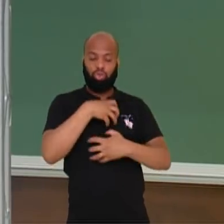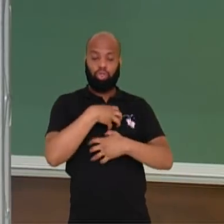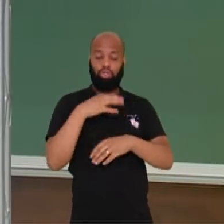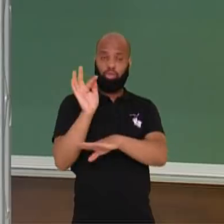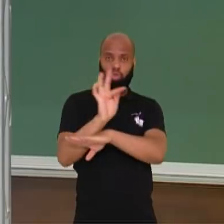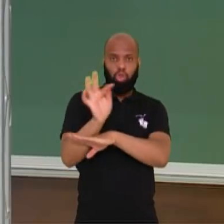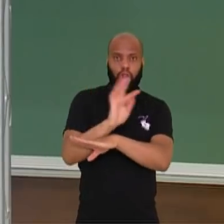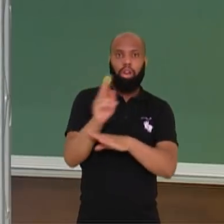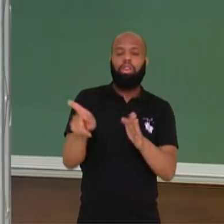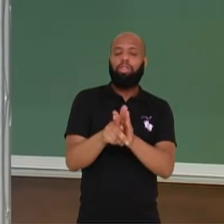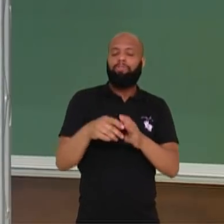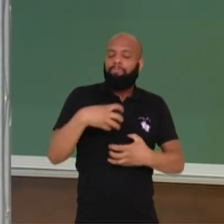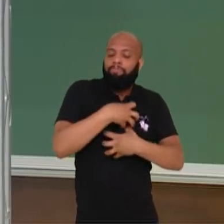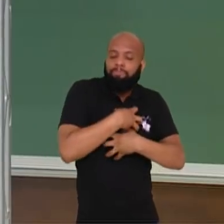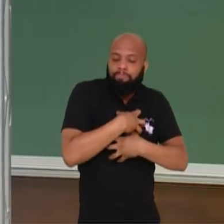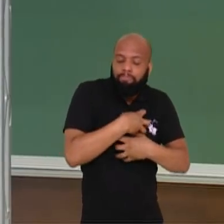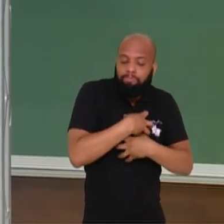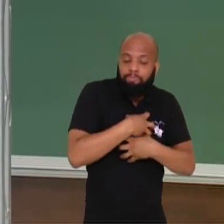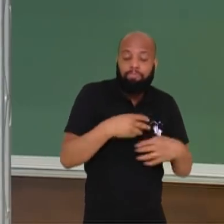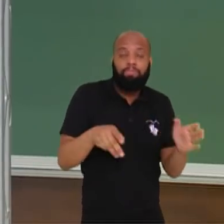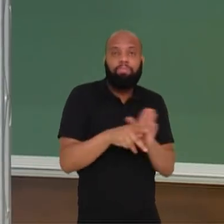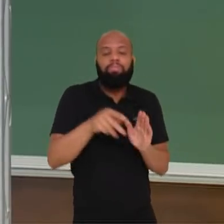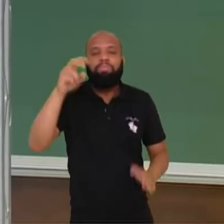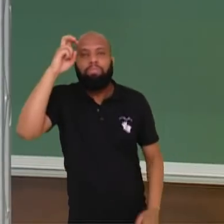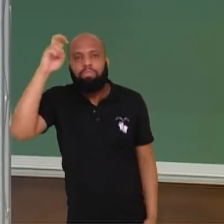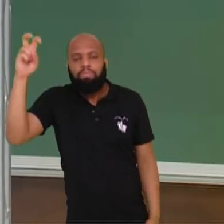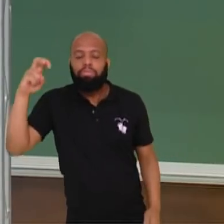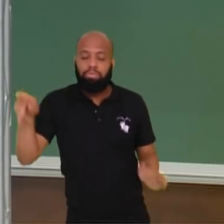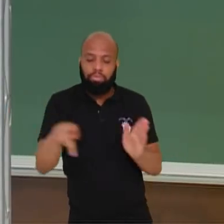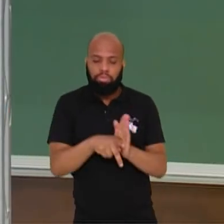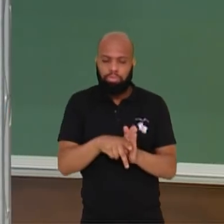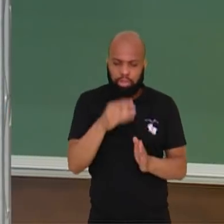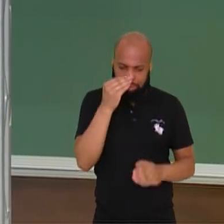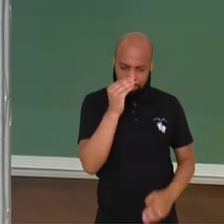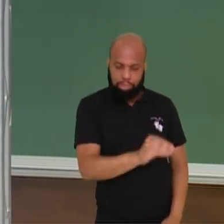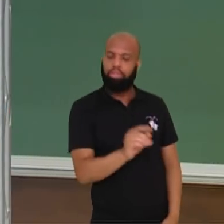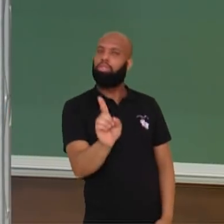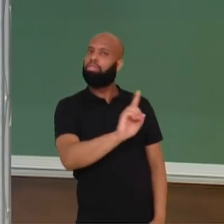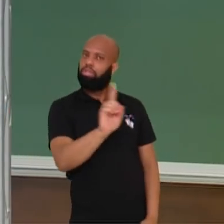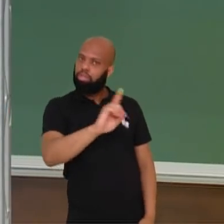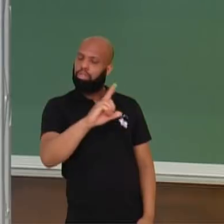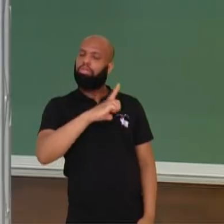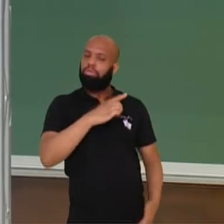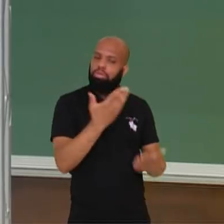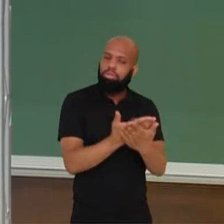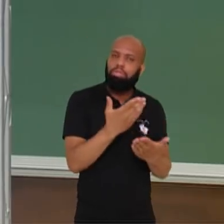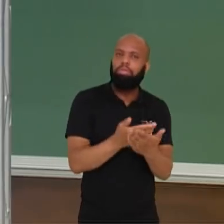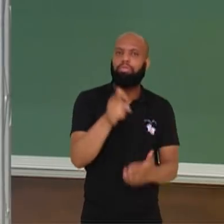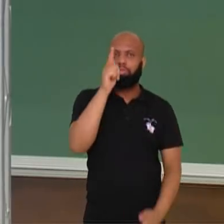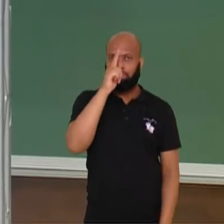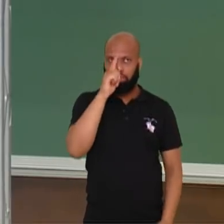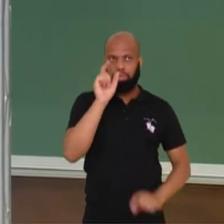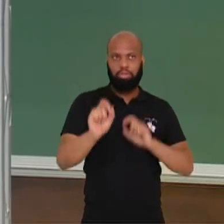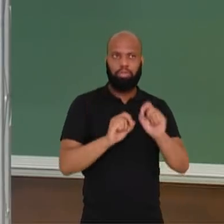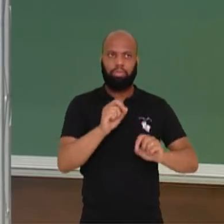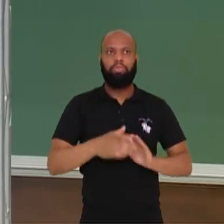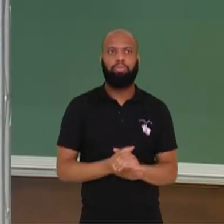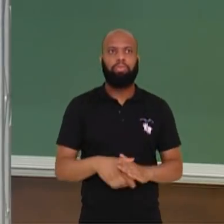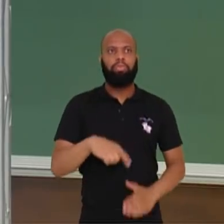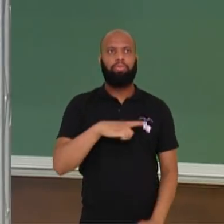a educação da sensibilidade, a educação da inteligência não era desprezada na Grécia. Eles chamavam de